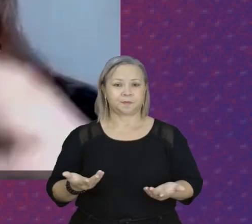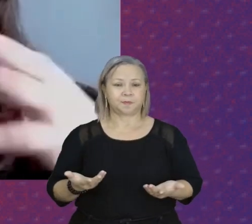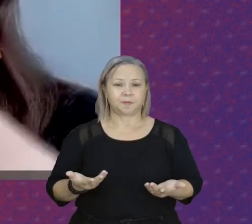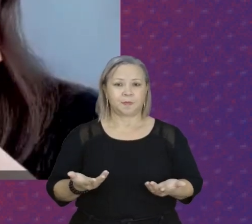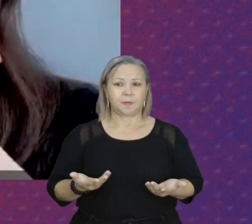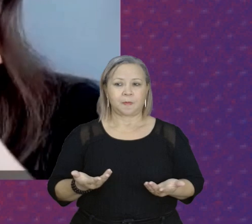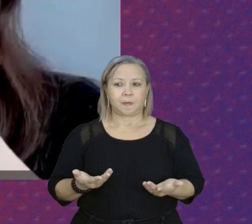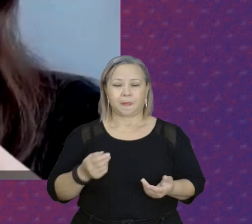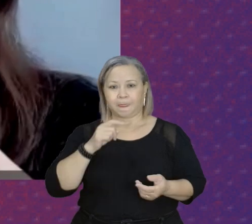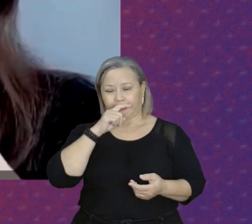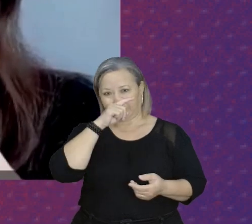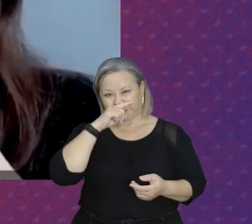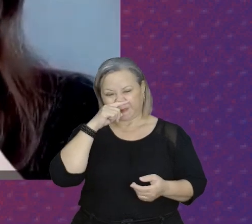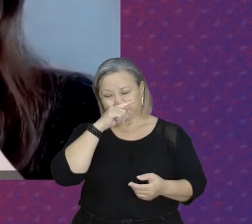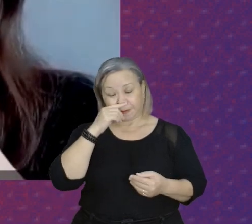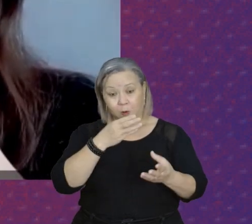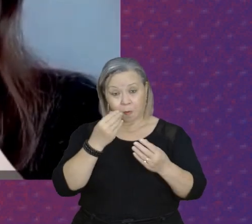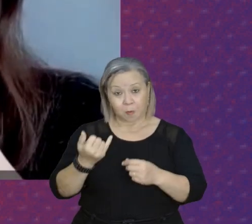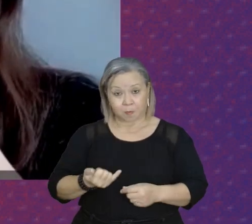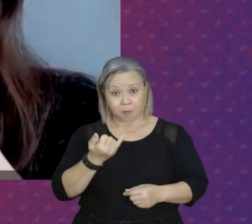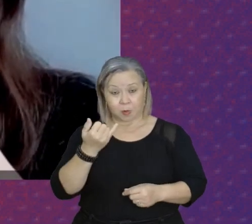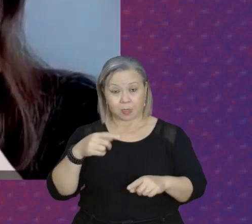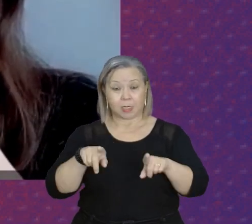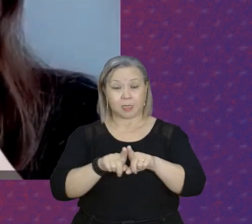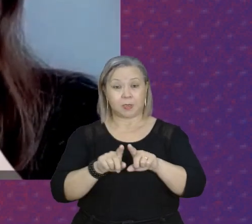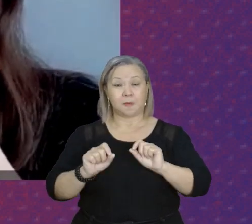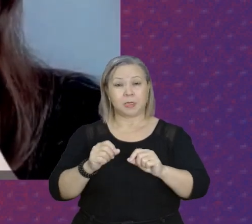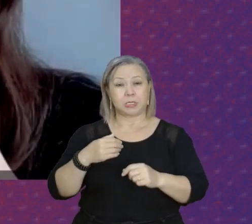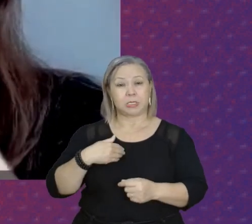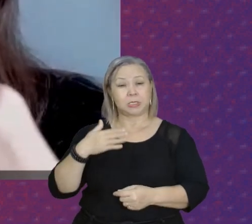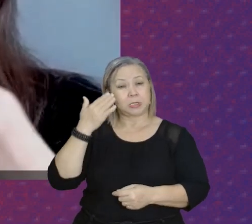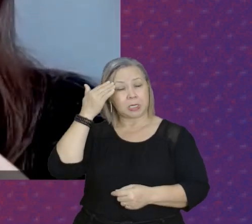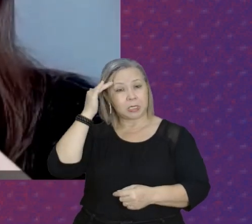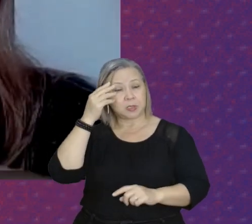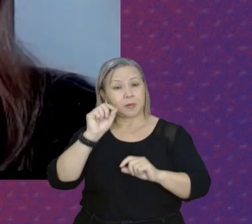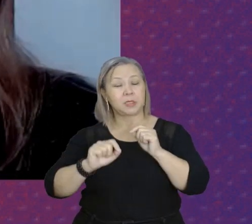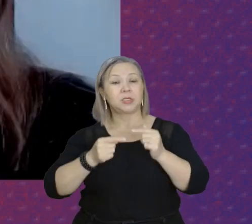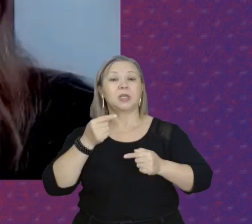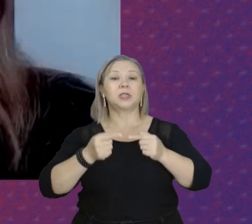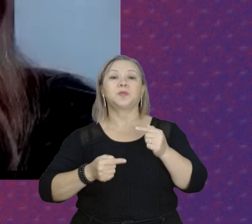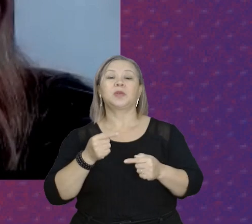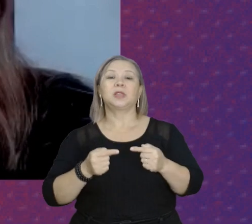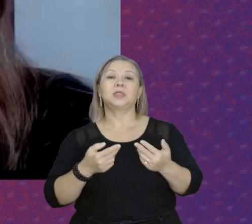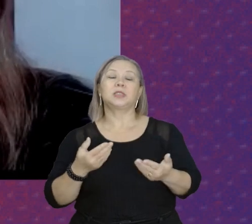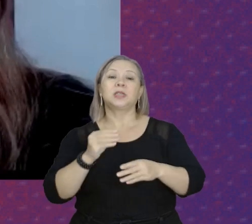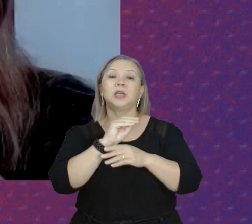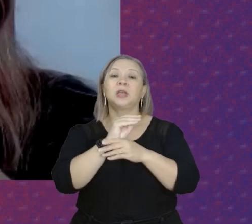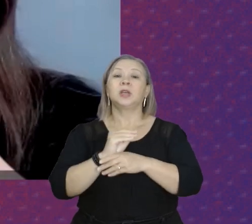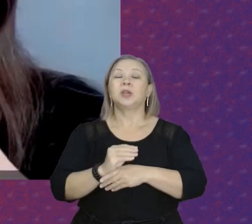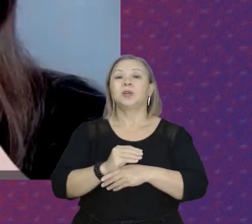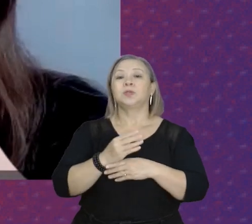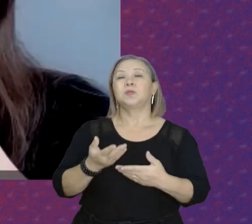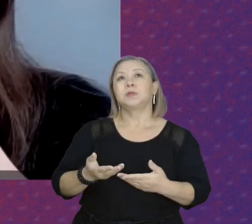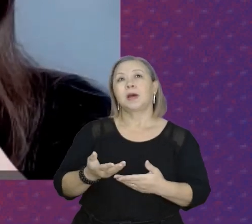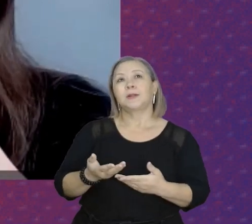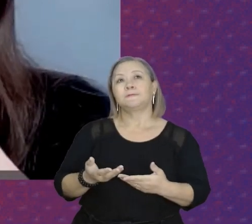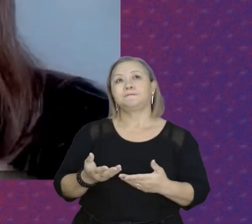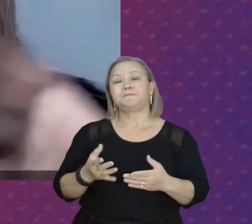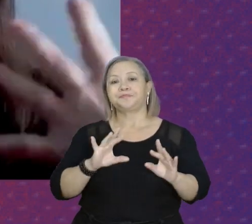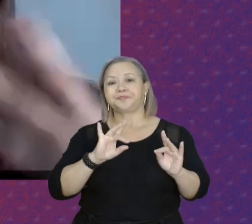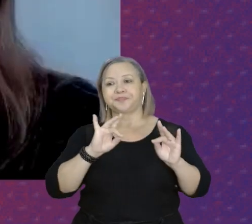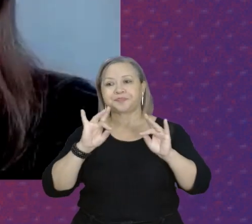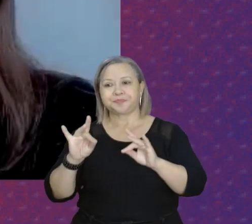Tem uma questão que é importante a gente ter dimensão de que as políticas de cuidado estão em disputa.